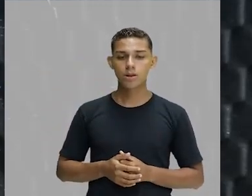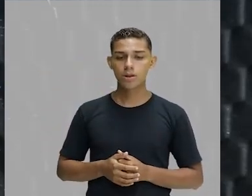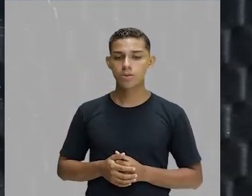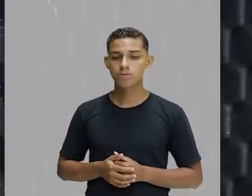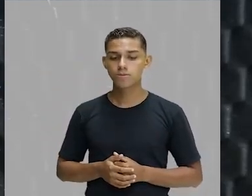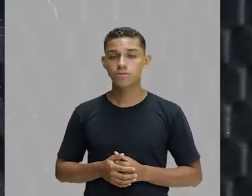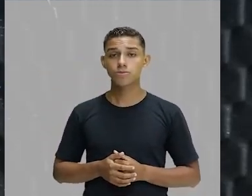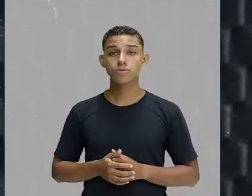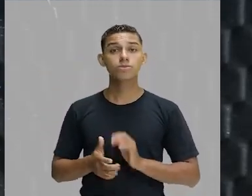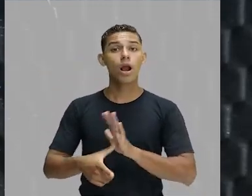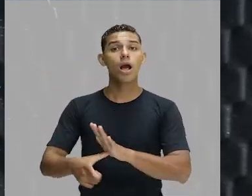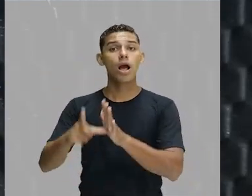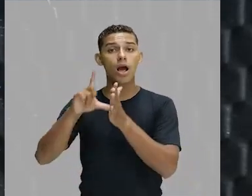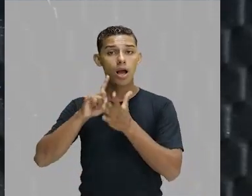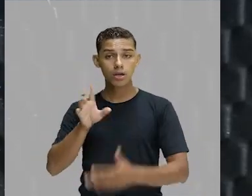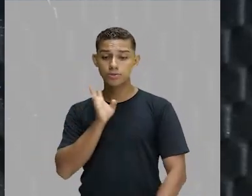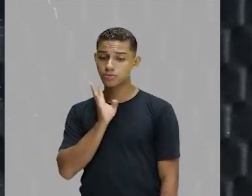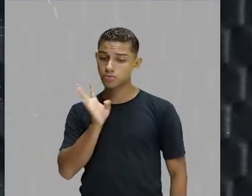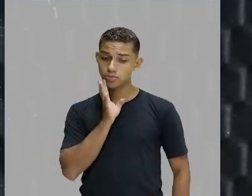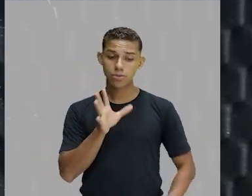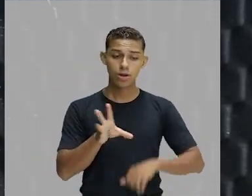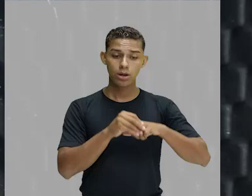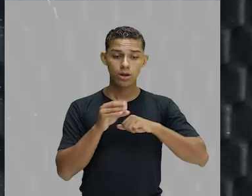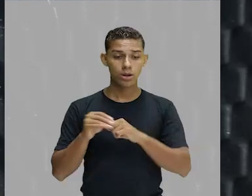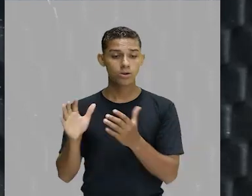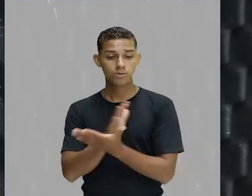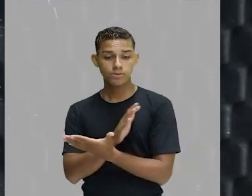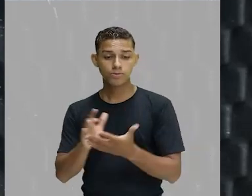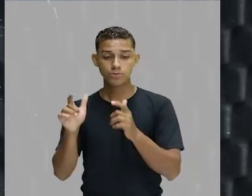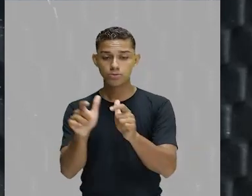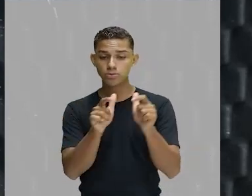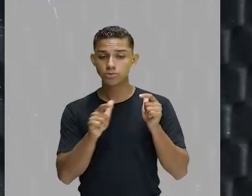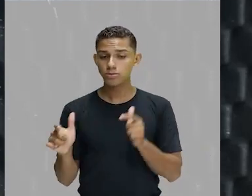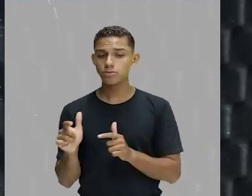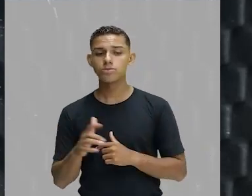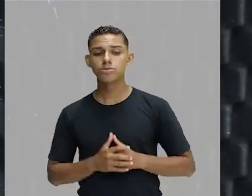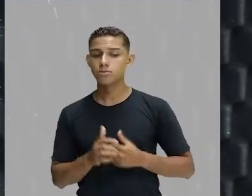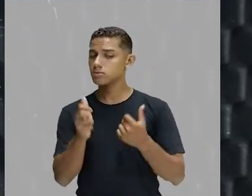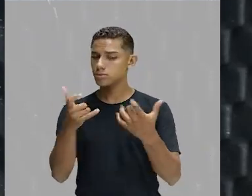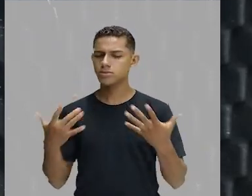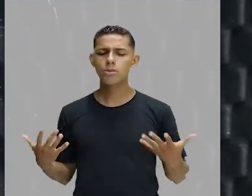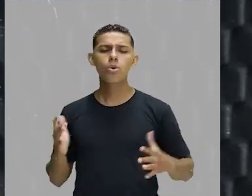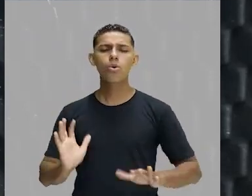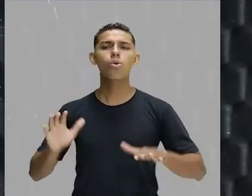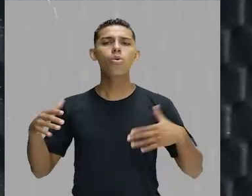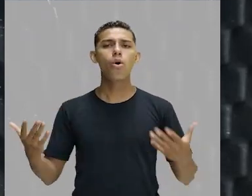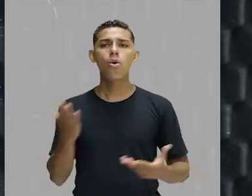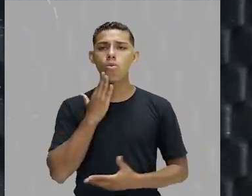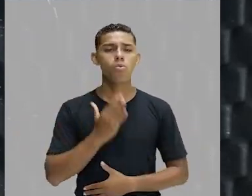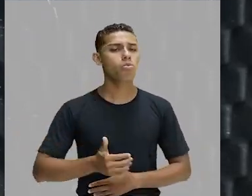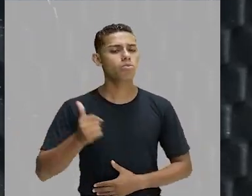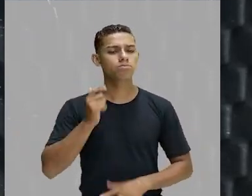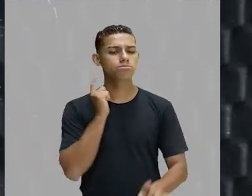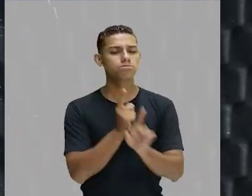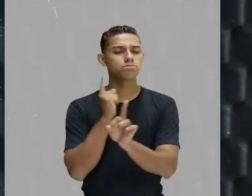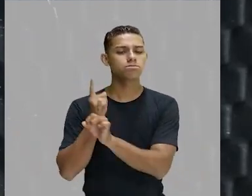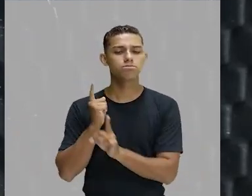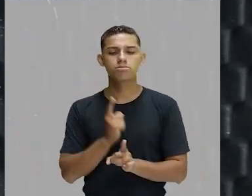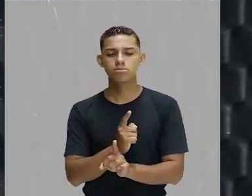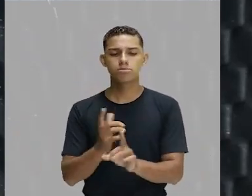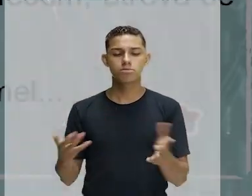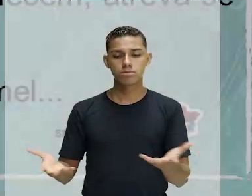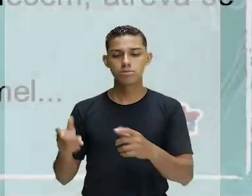antes da gente conhecer algumas desses locais, eu vou dizer para vocês aqui quais são as atividades mais comuns, tá,